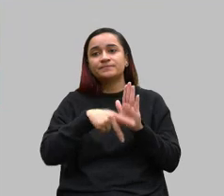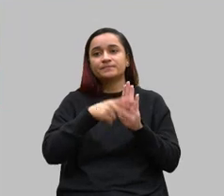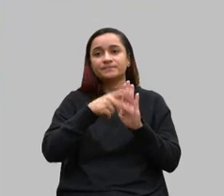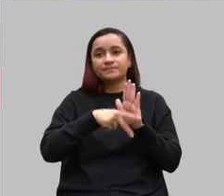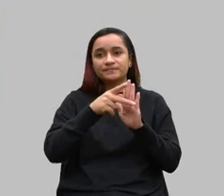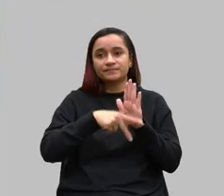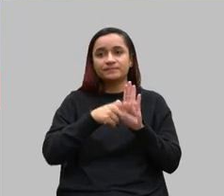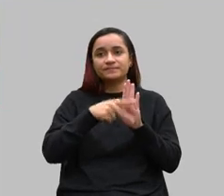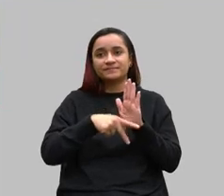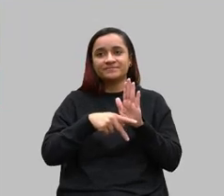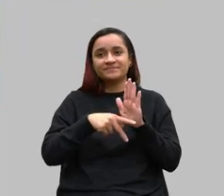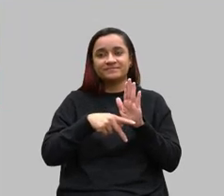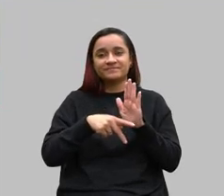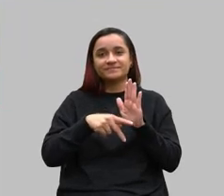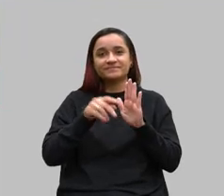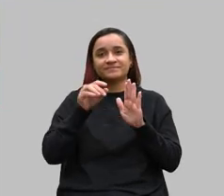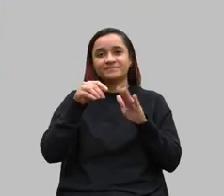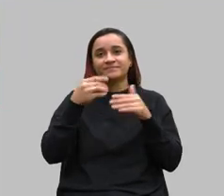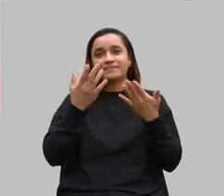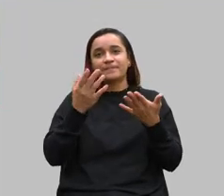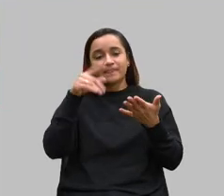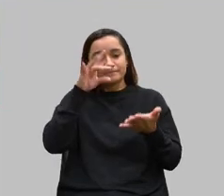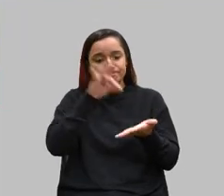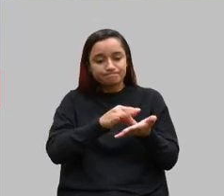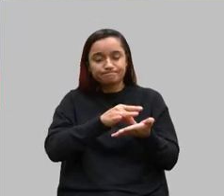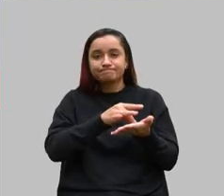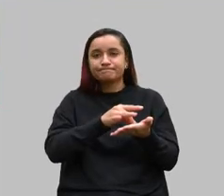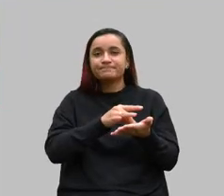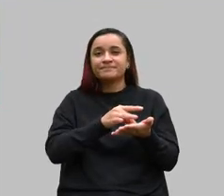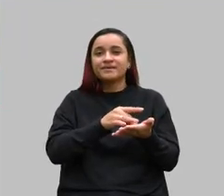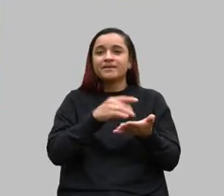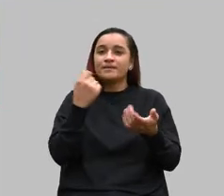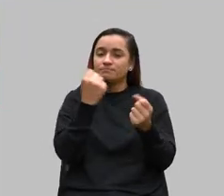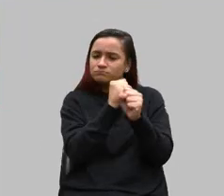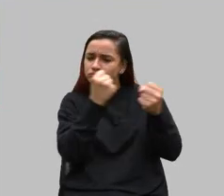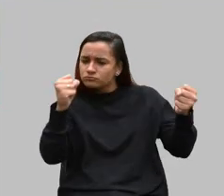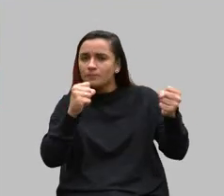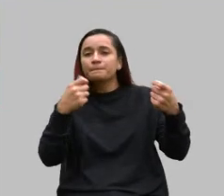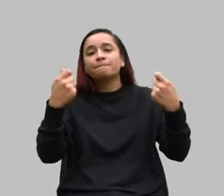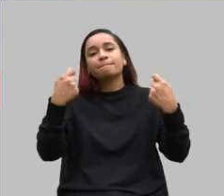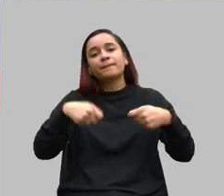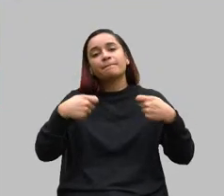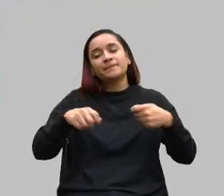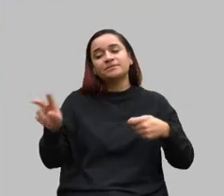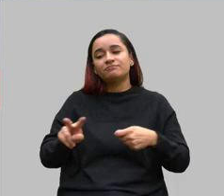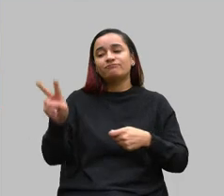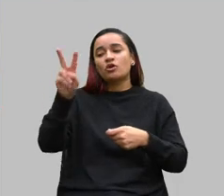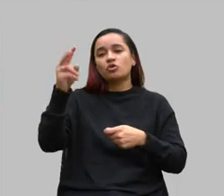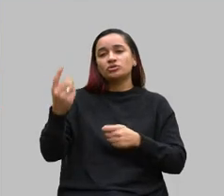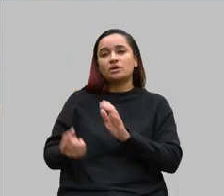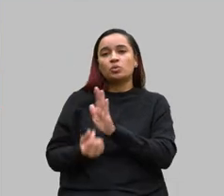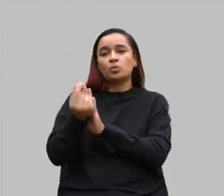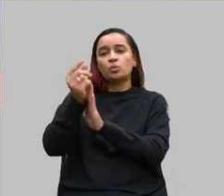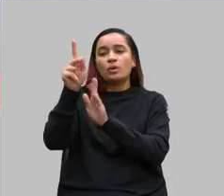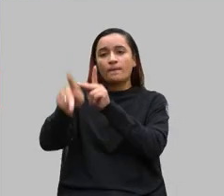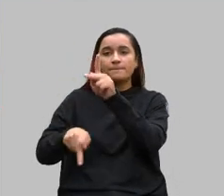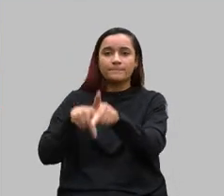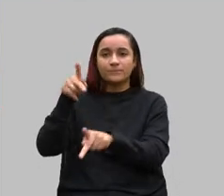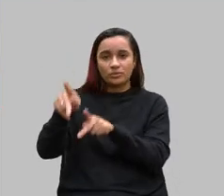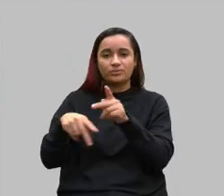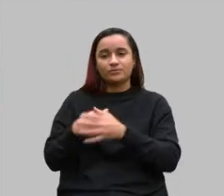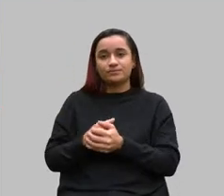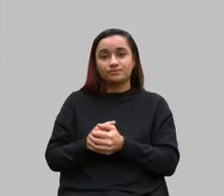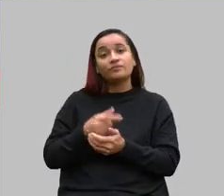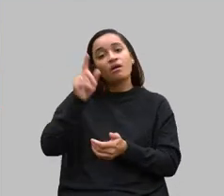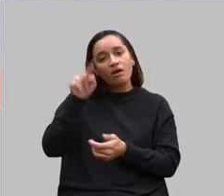real nesse ambiente real de expansão nós precisamos valorizar o ativo público porque é assim que o